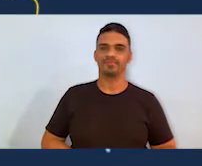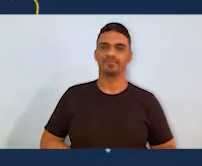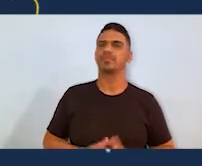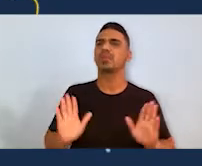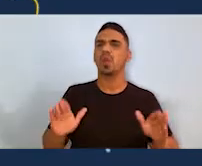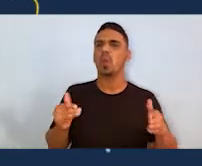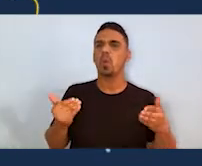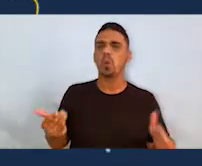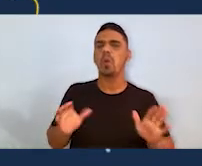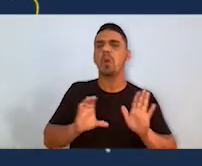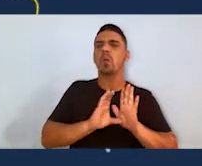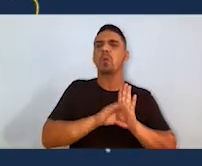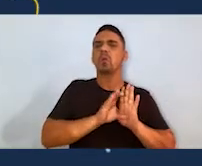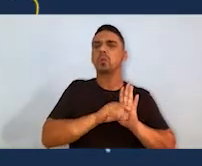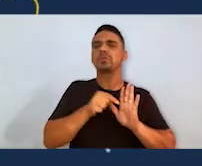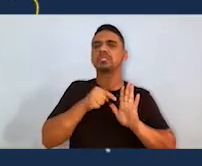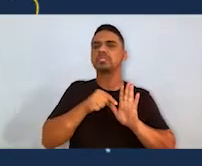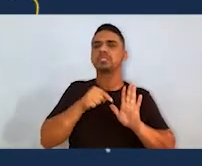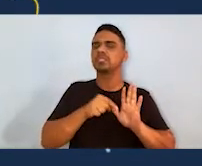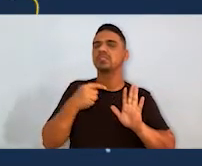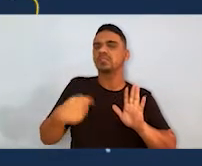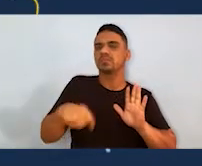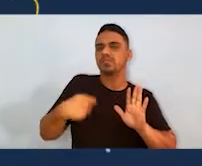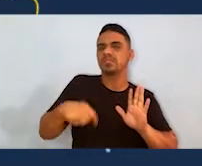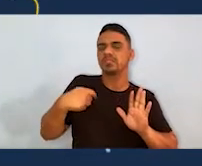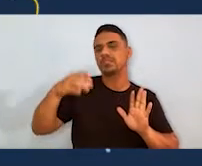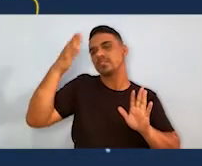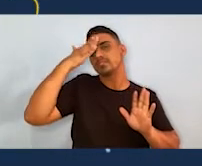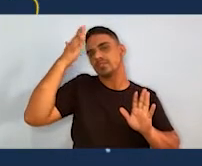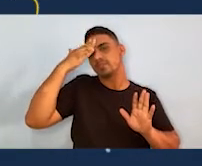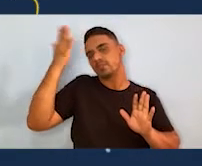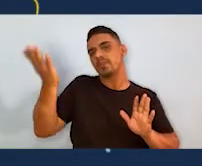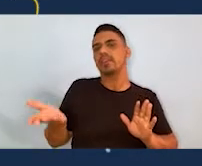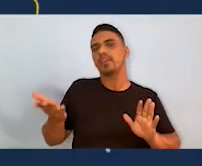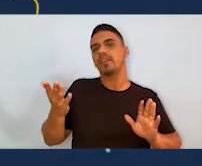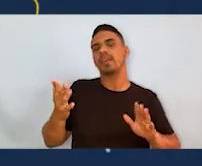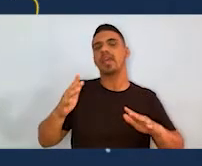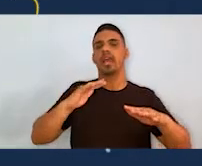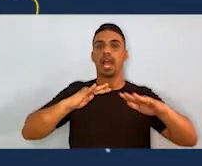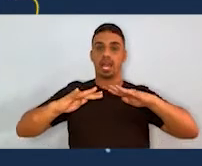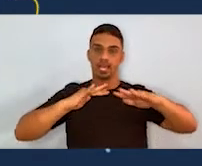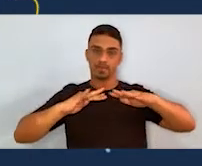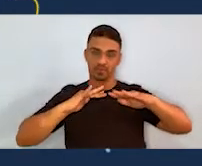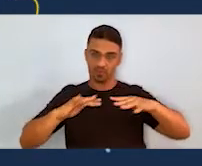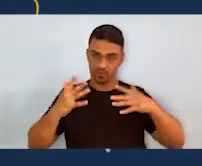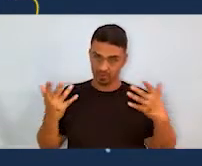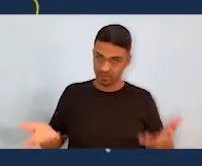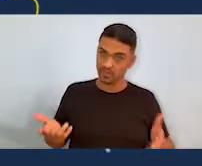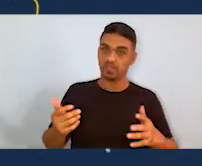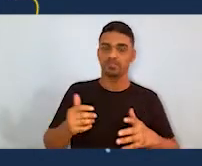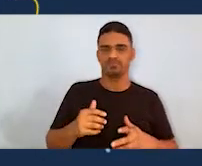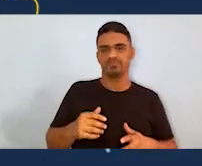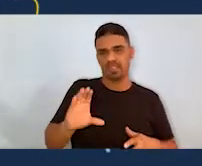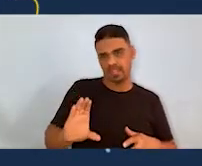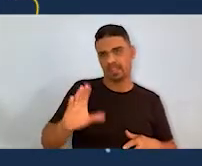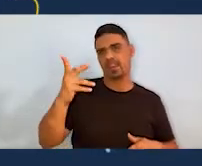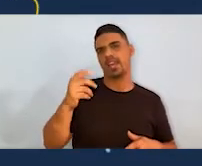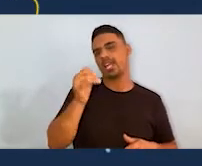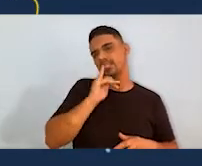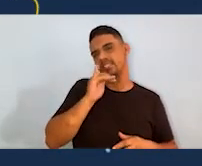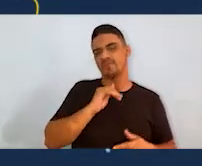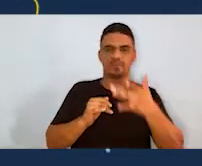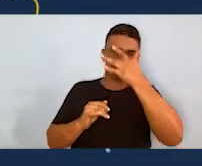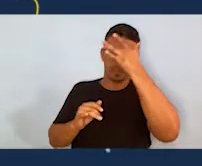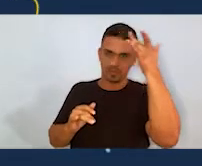E qual que é o conceito dessa questão de lidar com o pulo, de lidar com a animação? Então, lógico, eu poderia fazer um personagem